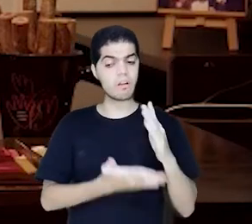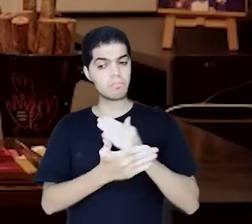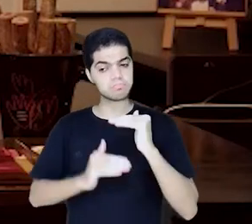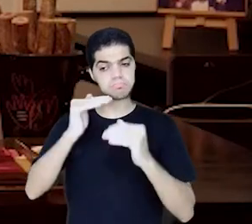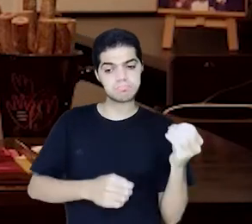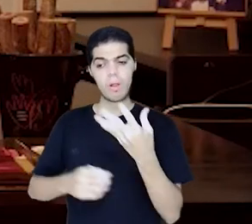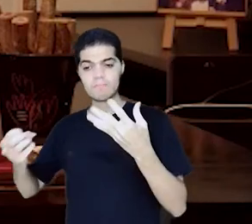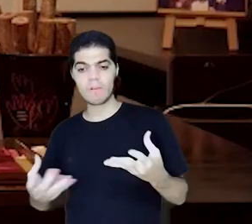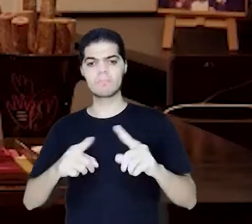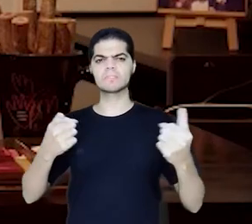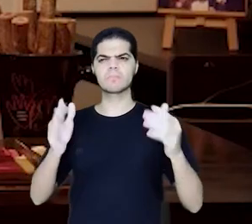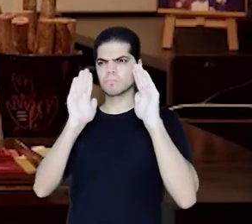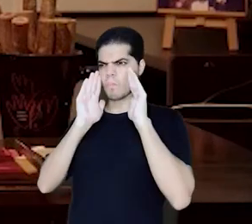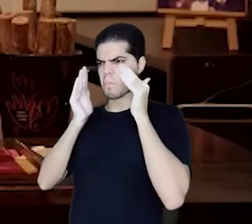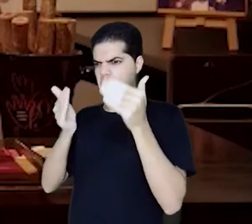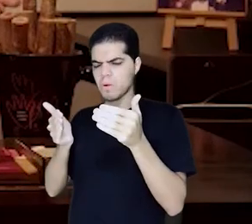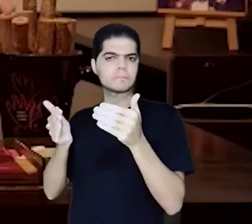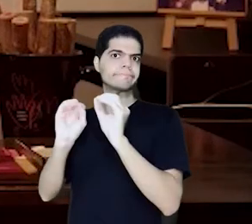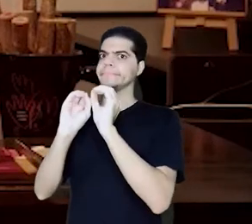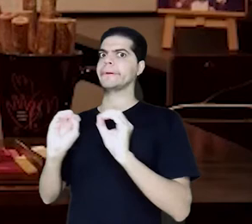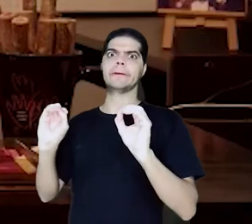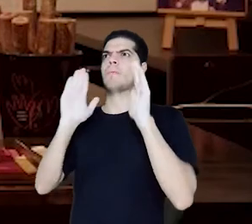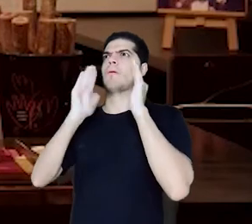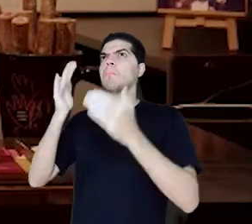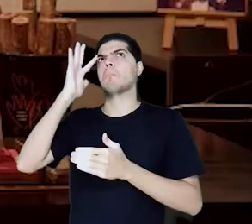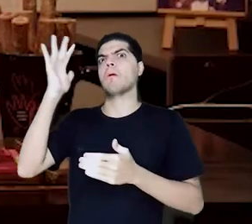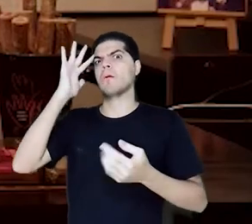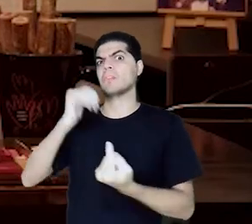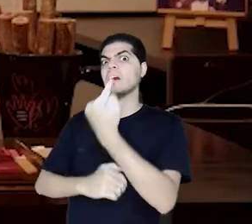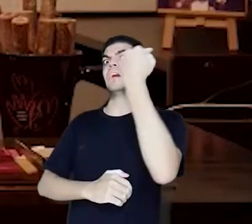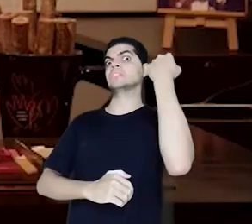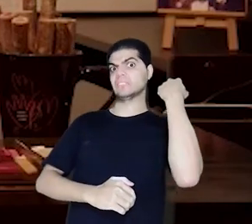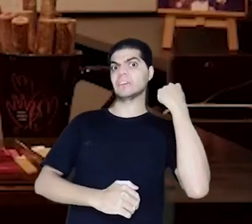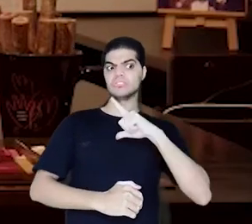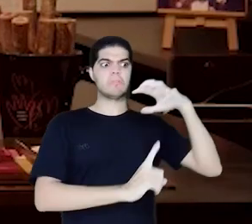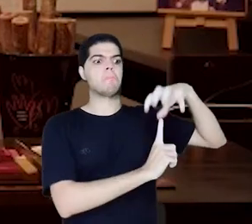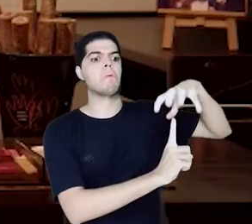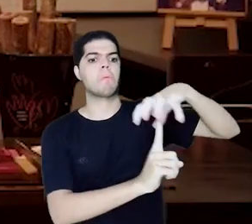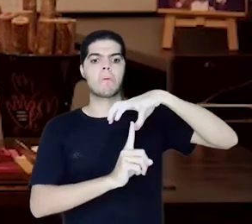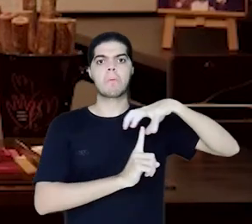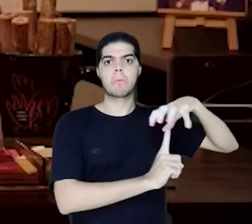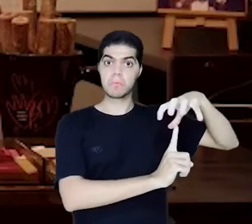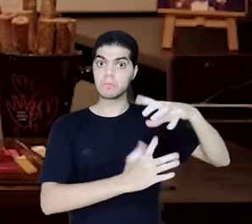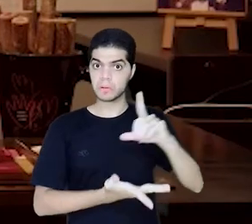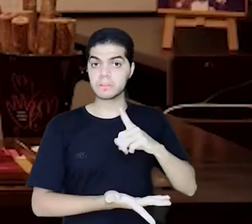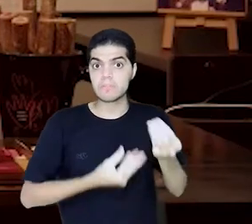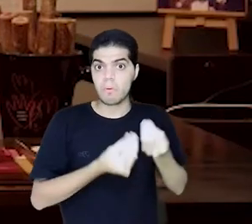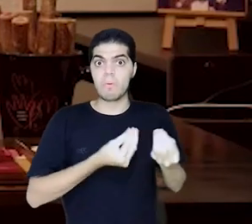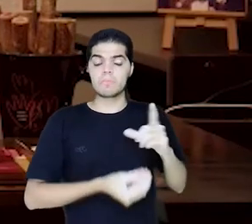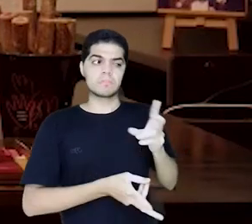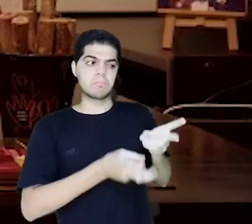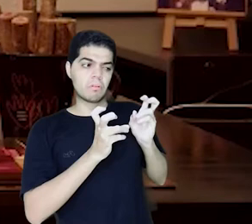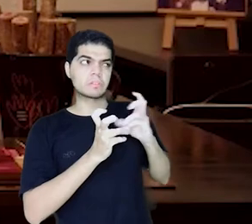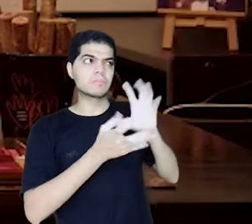coisas, mas a cabeça não. A cabeça ainda é uma cabeça, um retrato de colonizado, precedido pelo